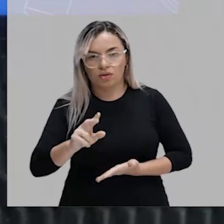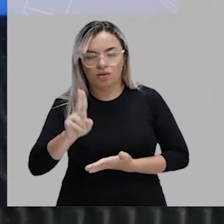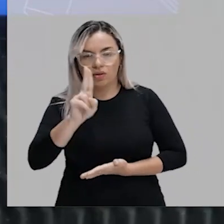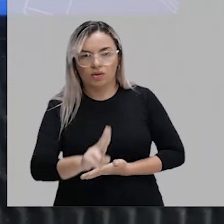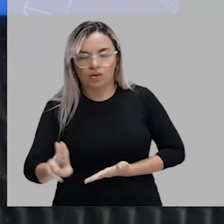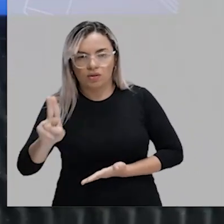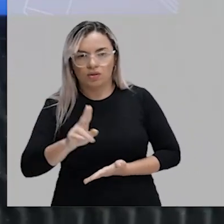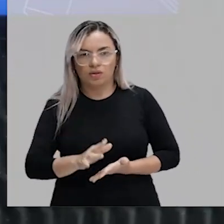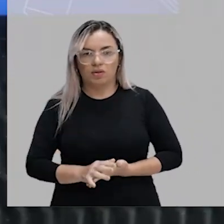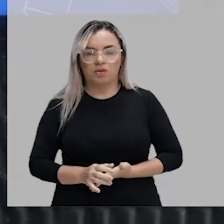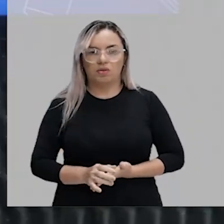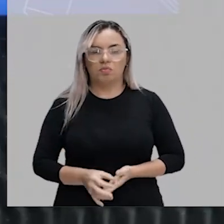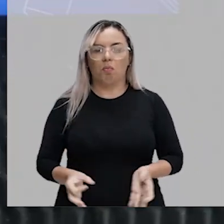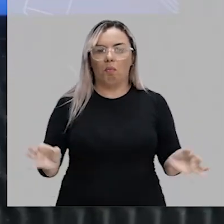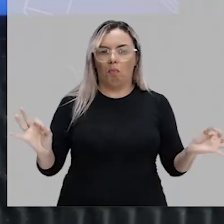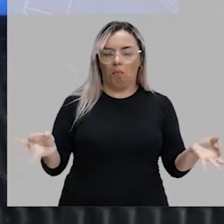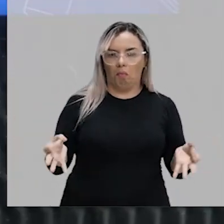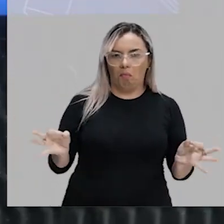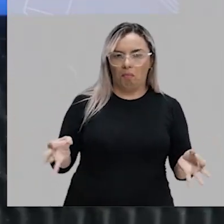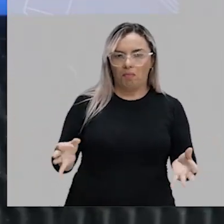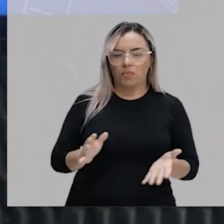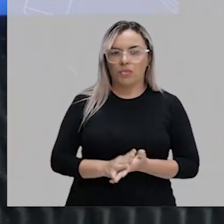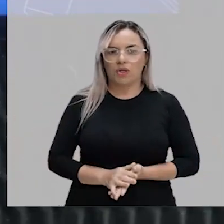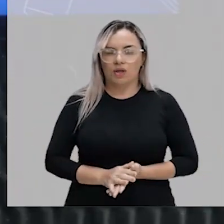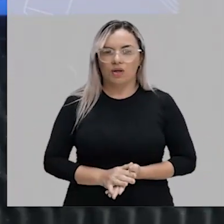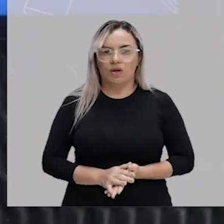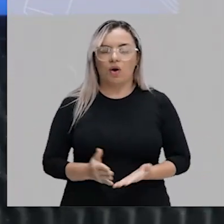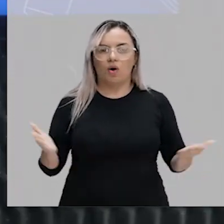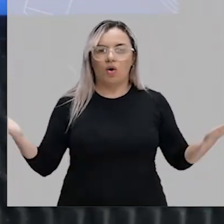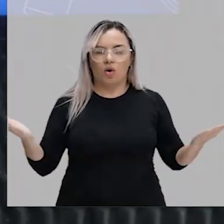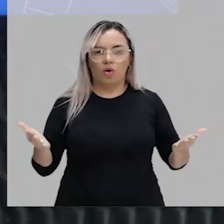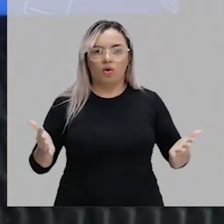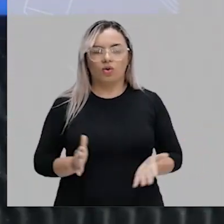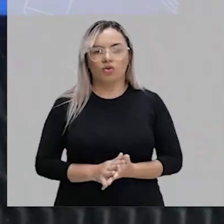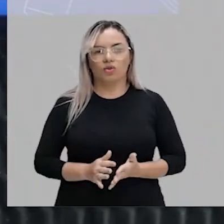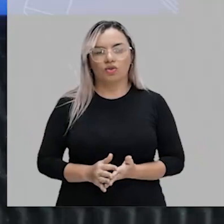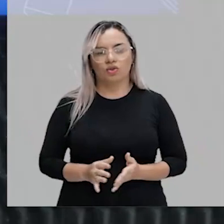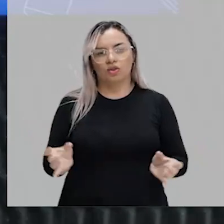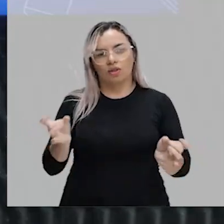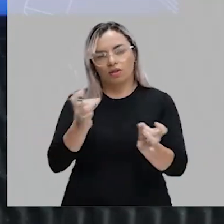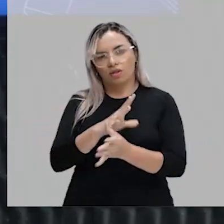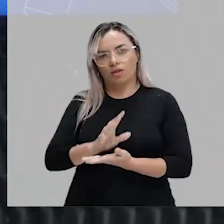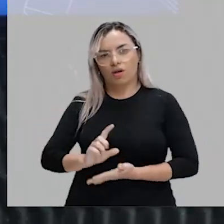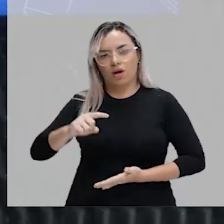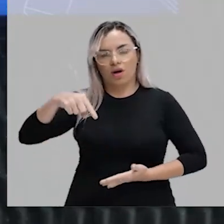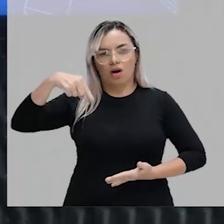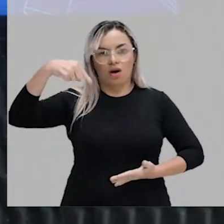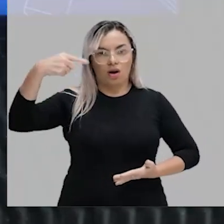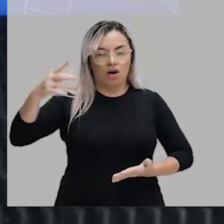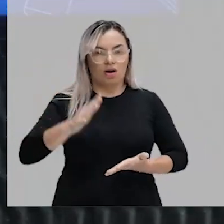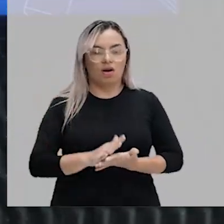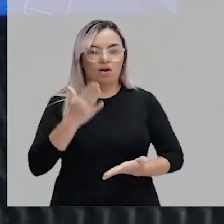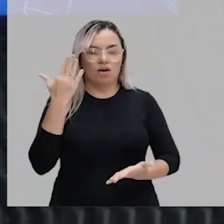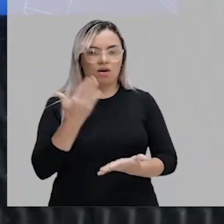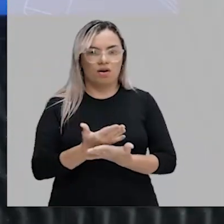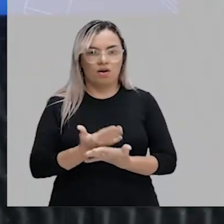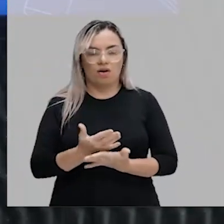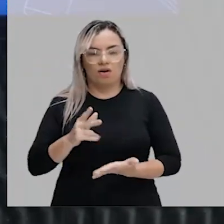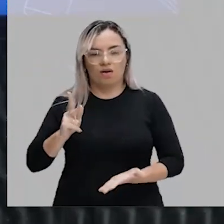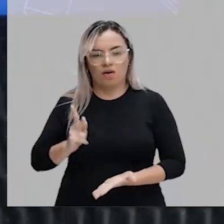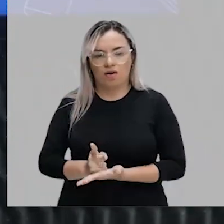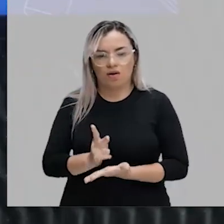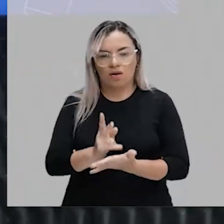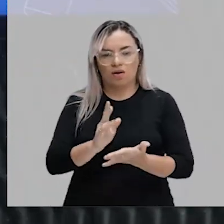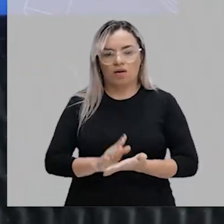com muita precisão. Tá certo? Por hoje, a gente vai ficando por aqui. Aguardem na próxima aula que nós temos continuidade de